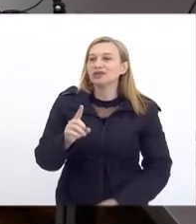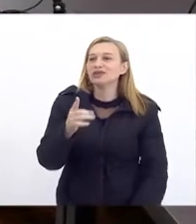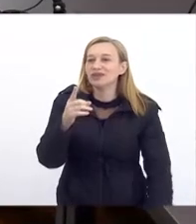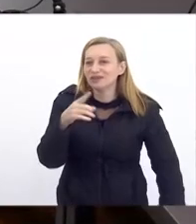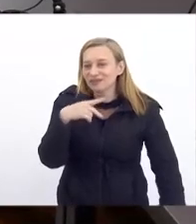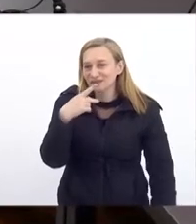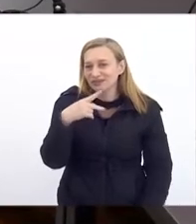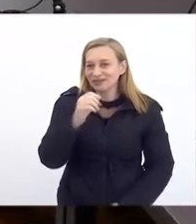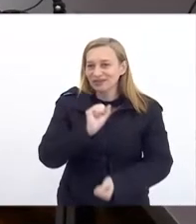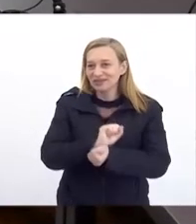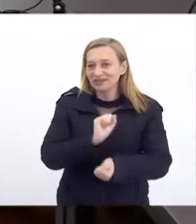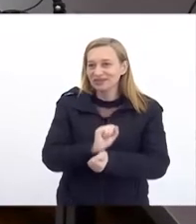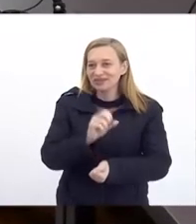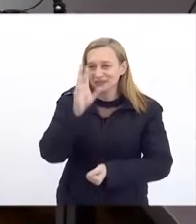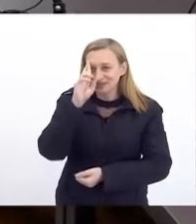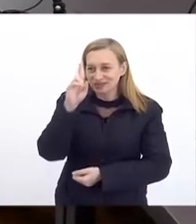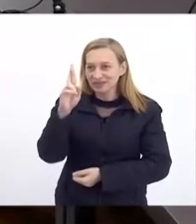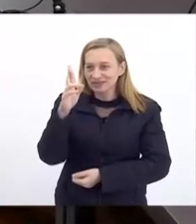Freitas.